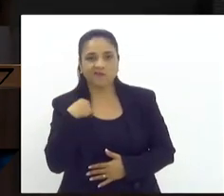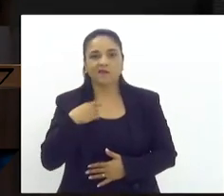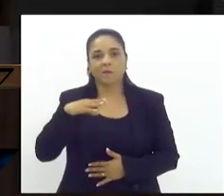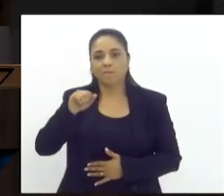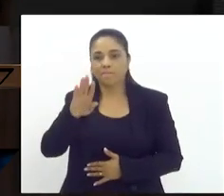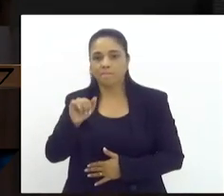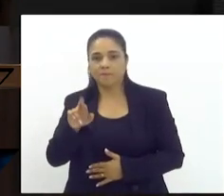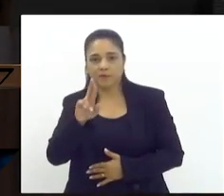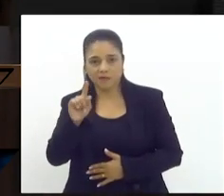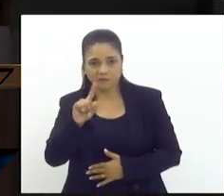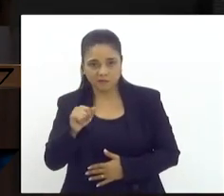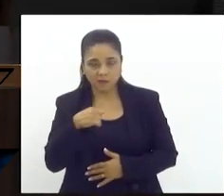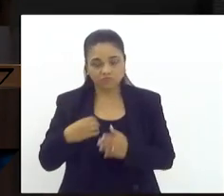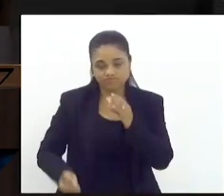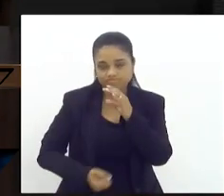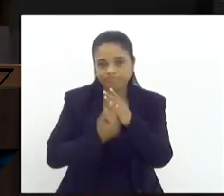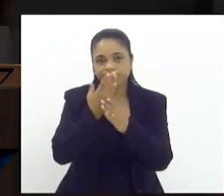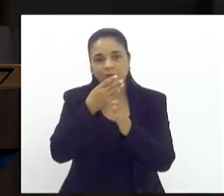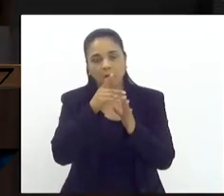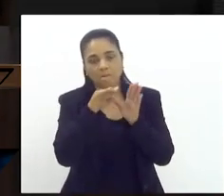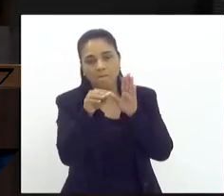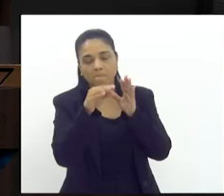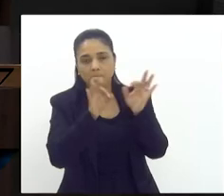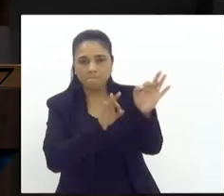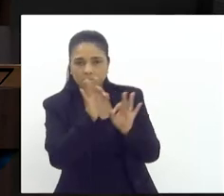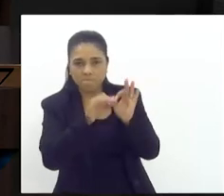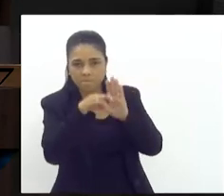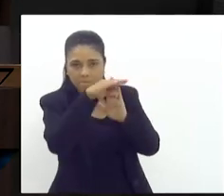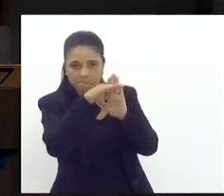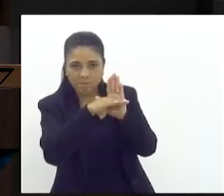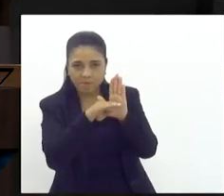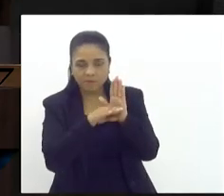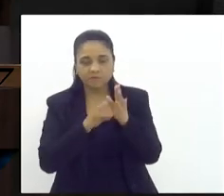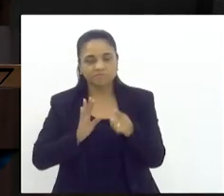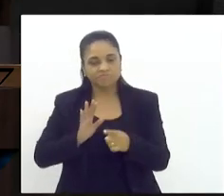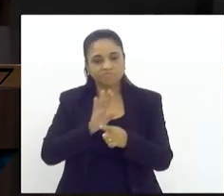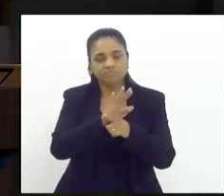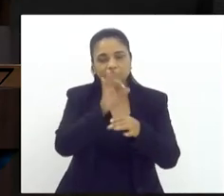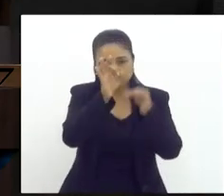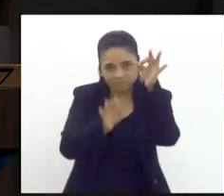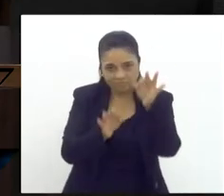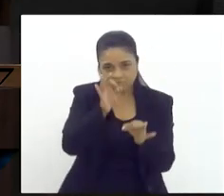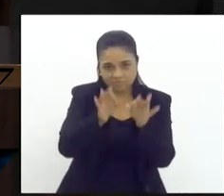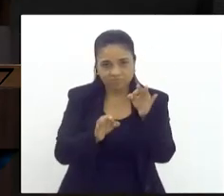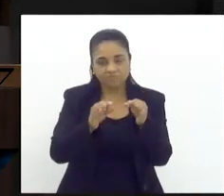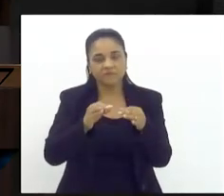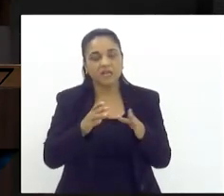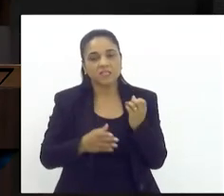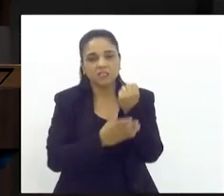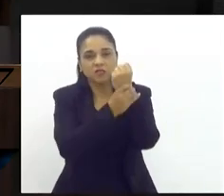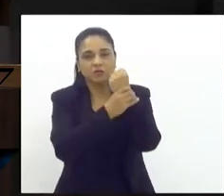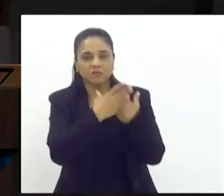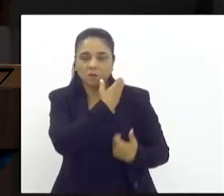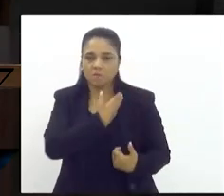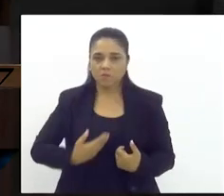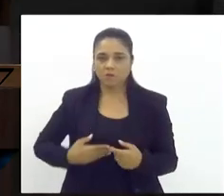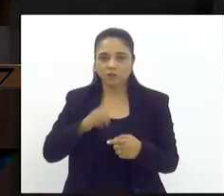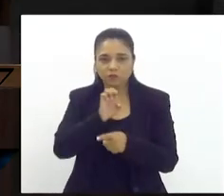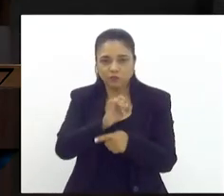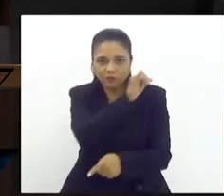ao poder executivo a criação do programa para jaz programa de assistência jurídica aos agentes Segurança Pública do Estado do Rio de Janeiro